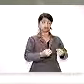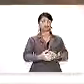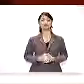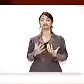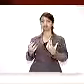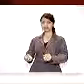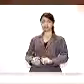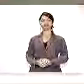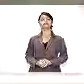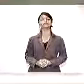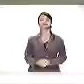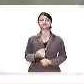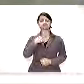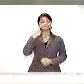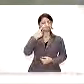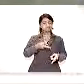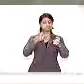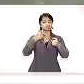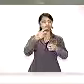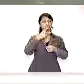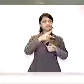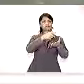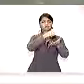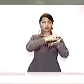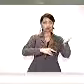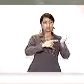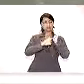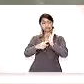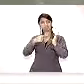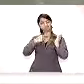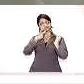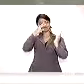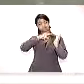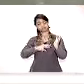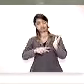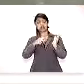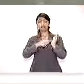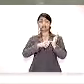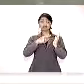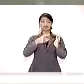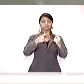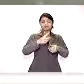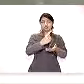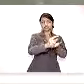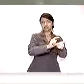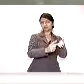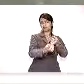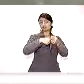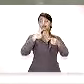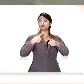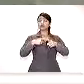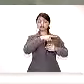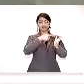presidente conhecido vejo que argumentação e documentação oferecida afastar a motivação da devolução uma vez que